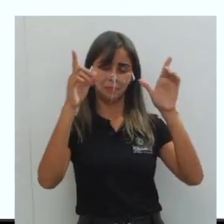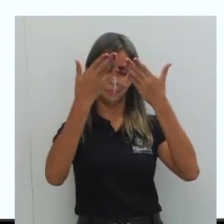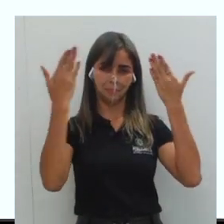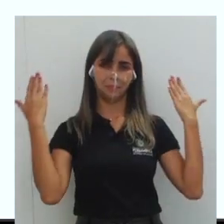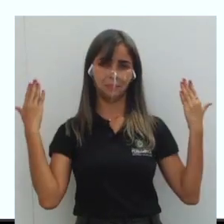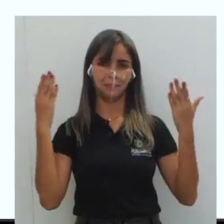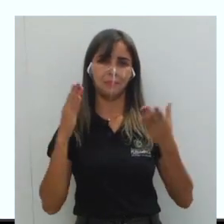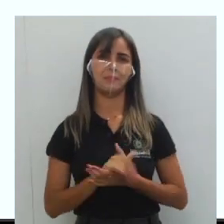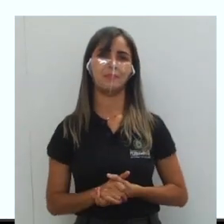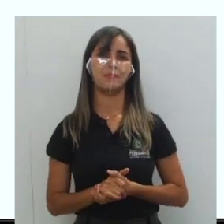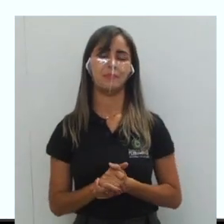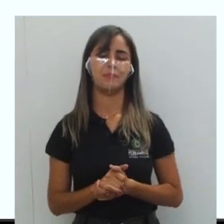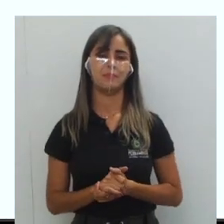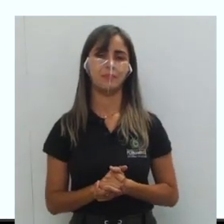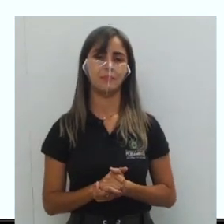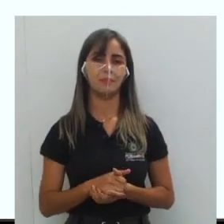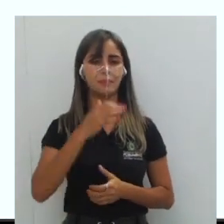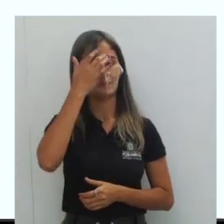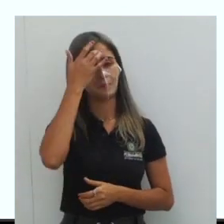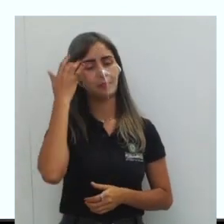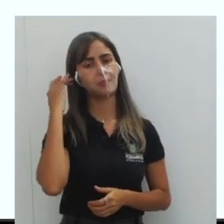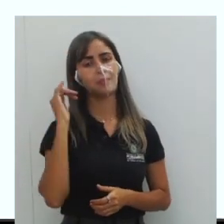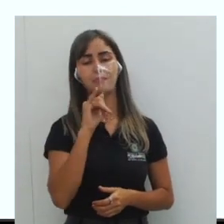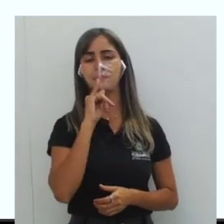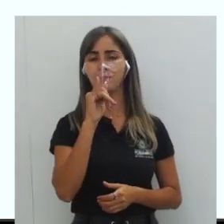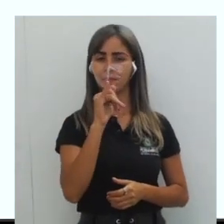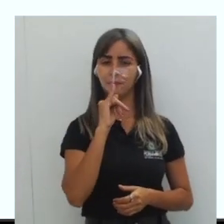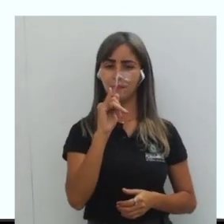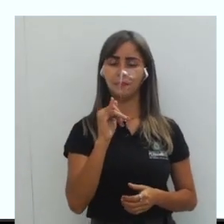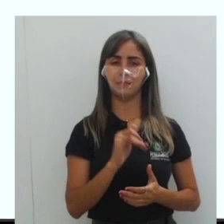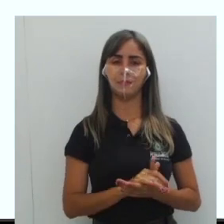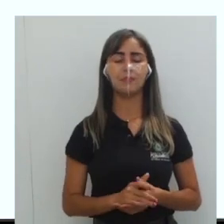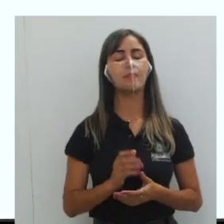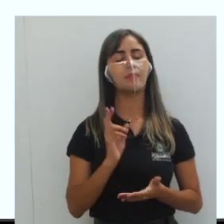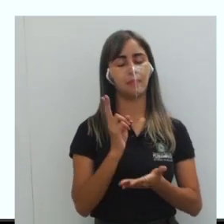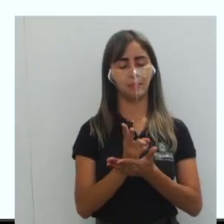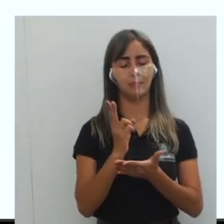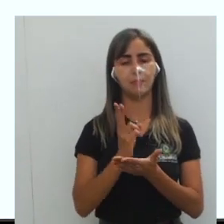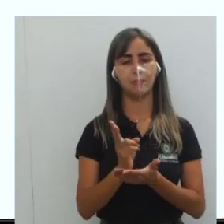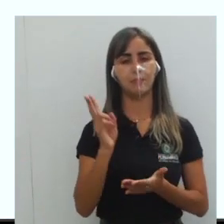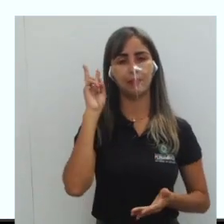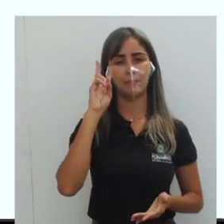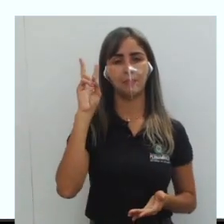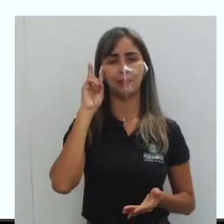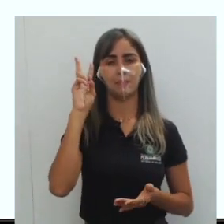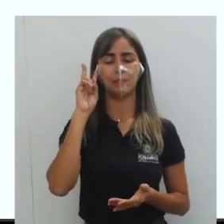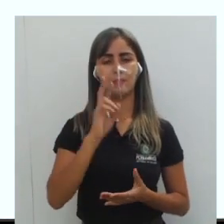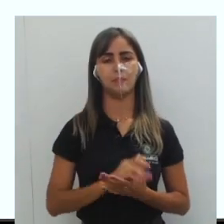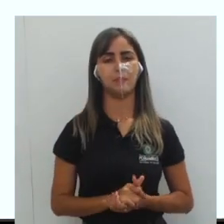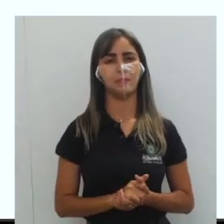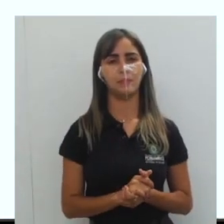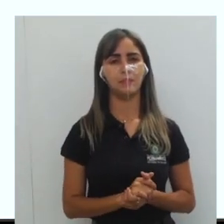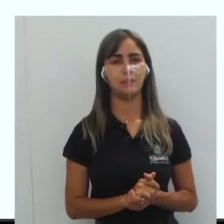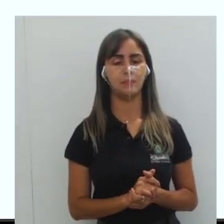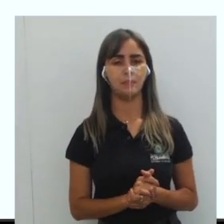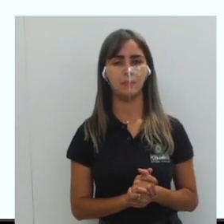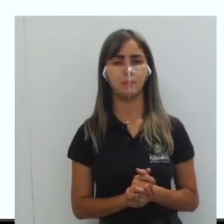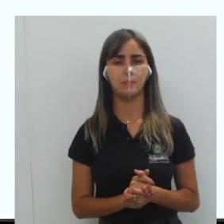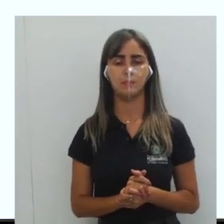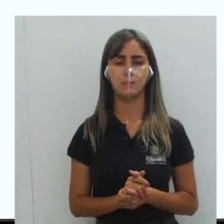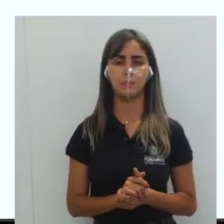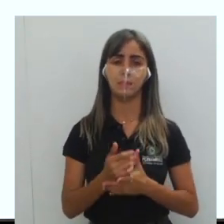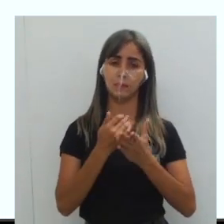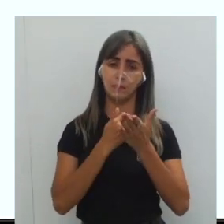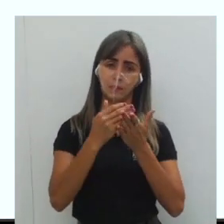tela, a gente tem aí o exemplo, né? Sempre lembrando da gente colocar o